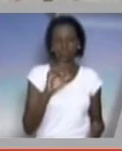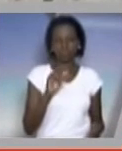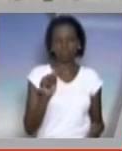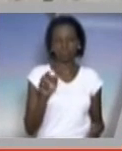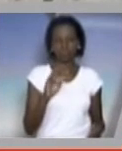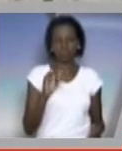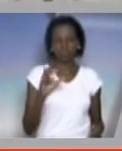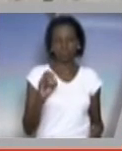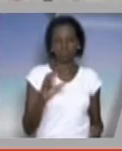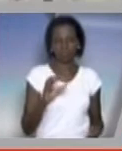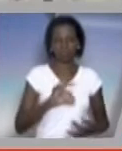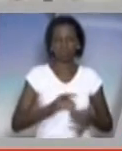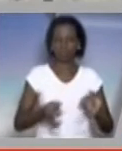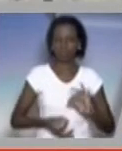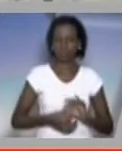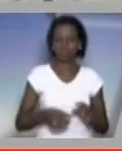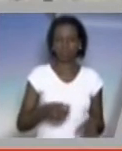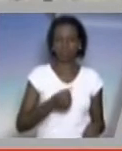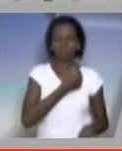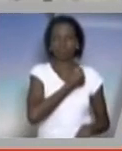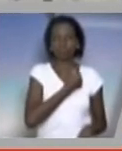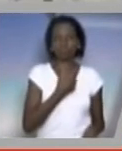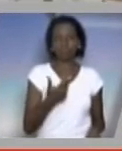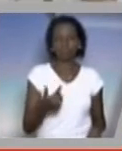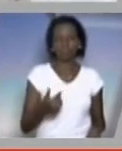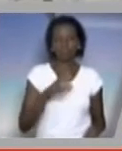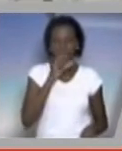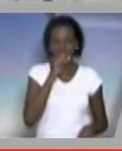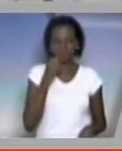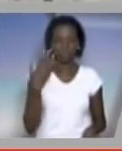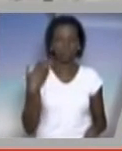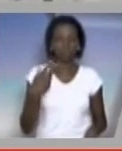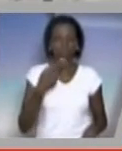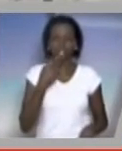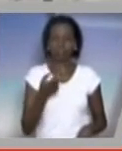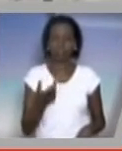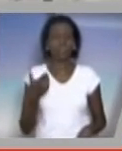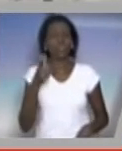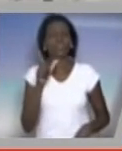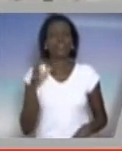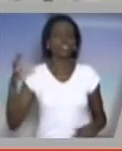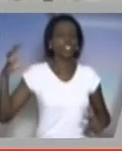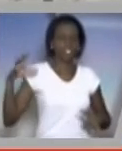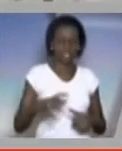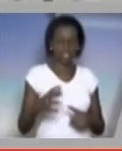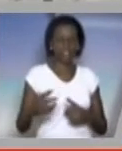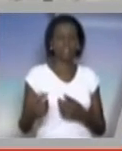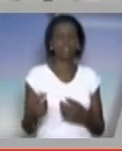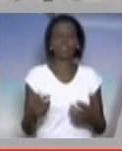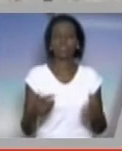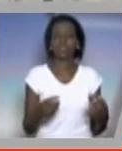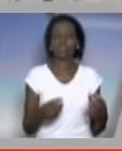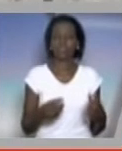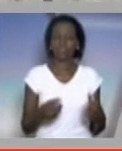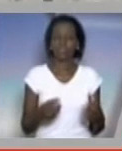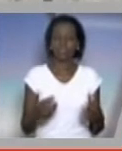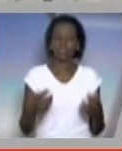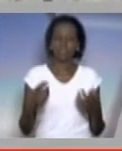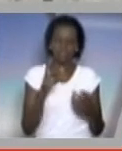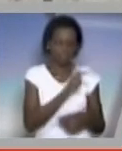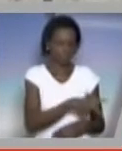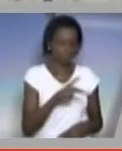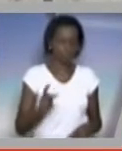que é a resolução número 12, que representa também mais um ataque aos professores, aos alunos e à escola